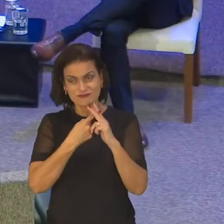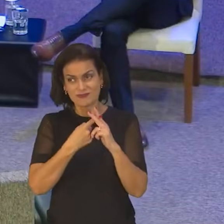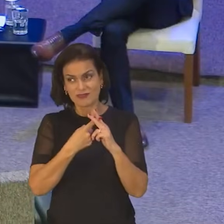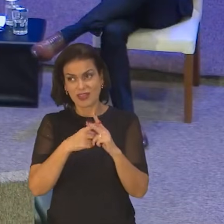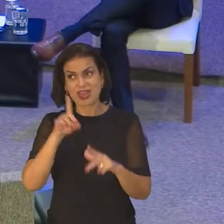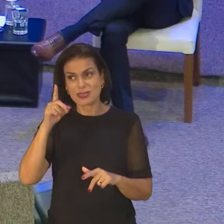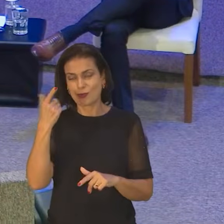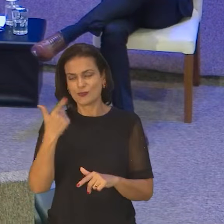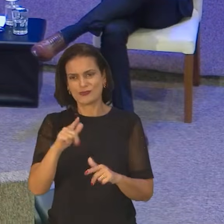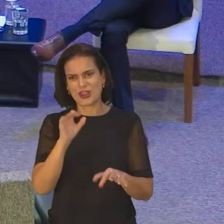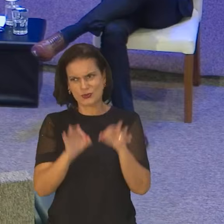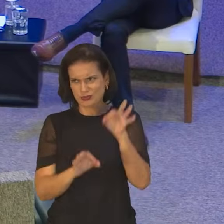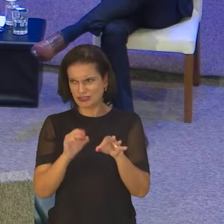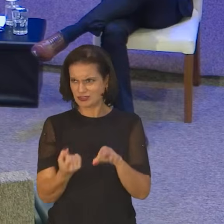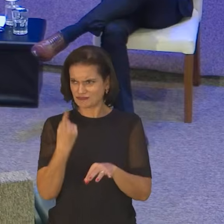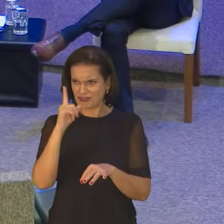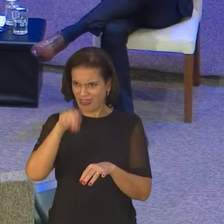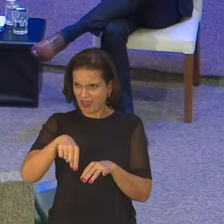Deus injusto.